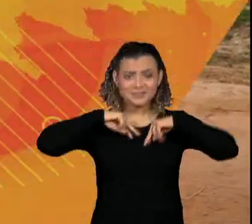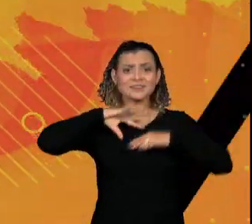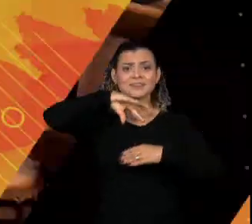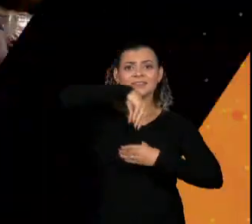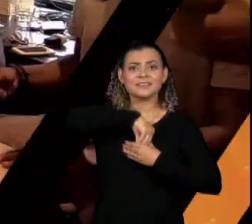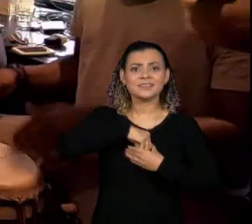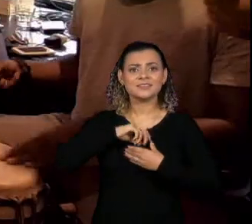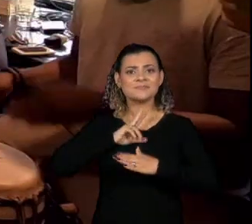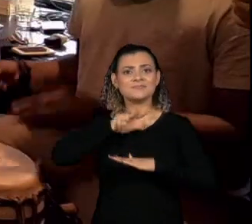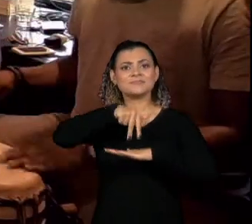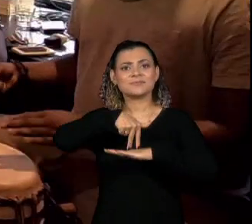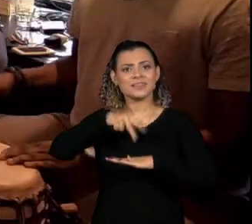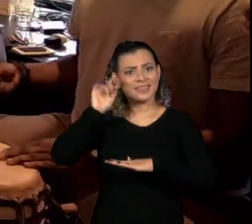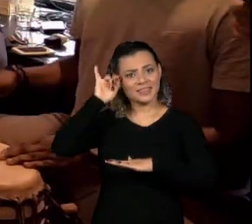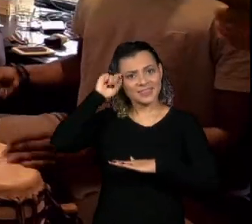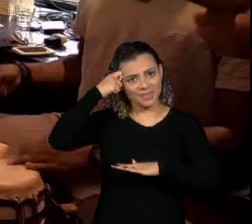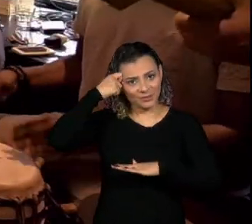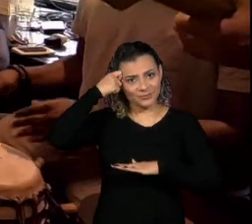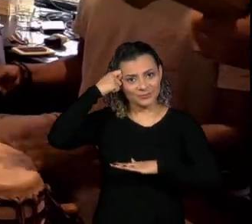negritude.